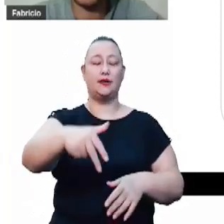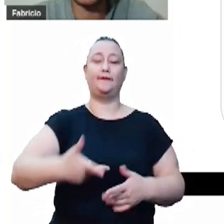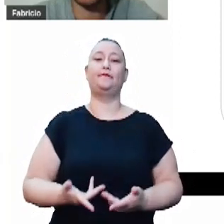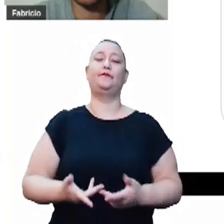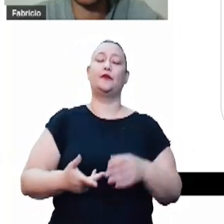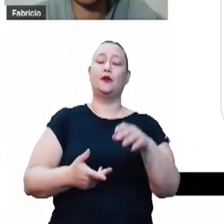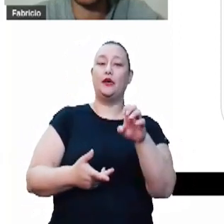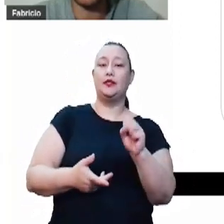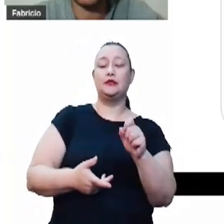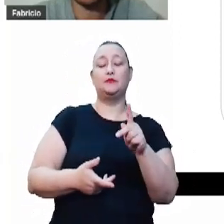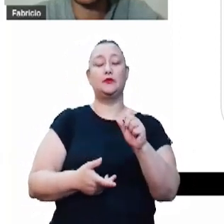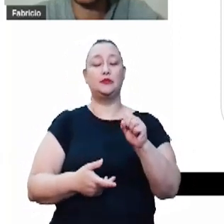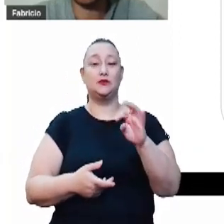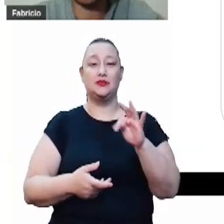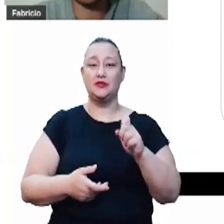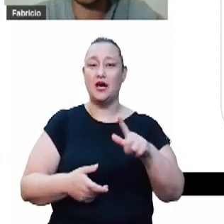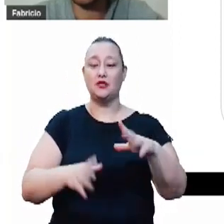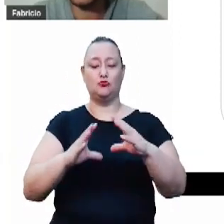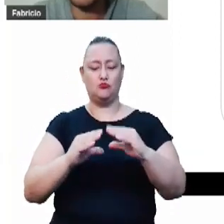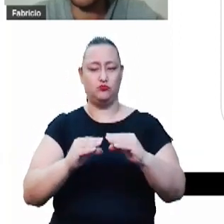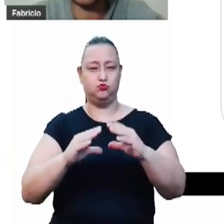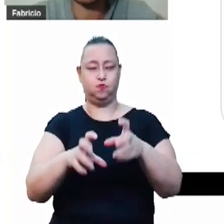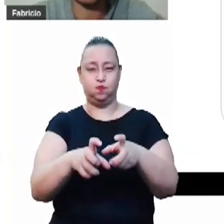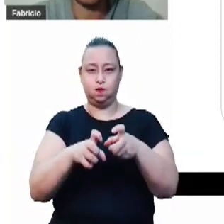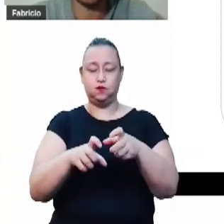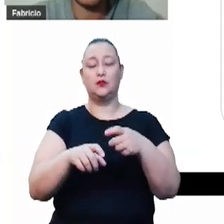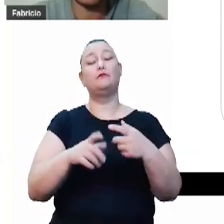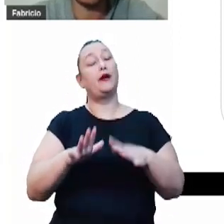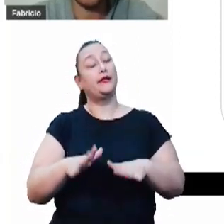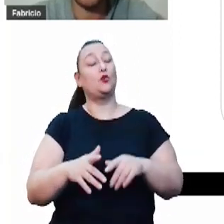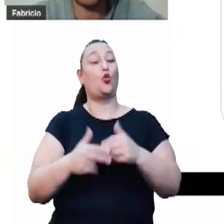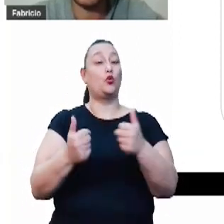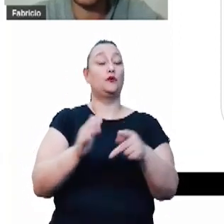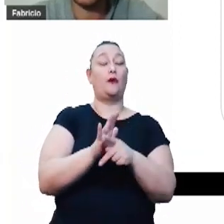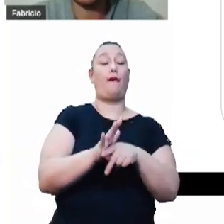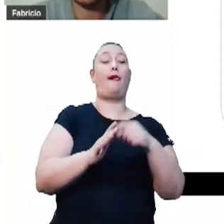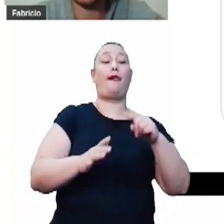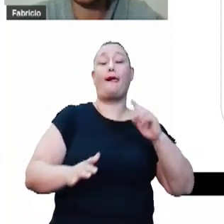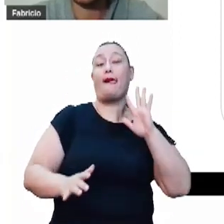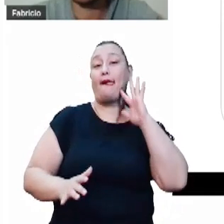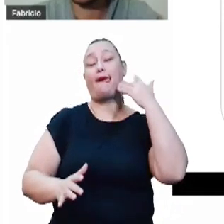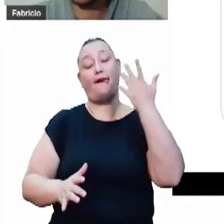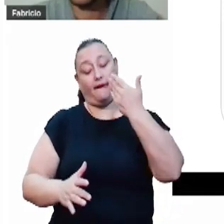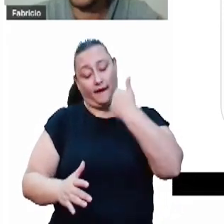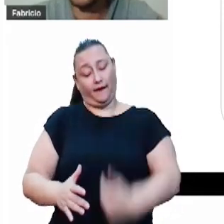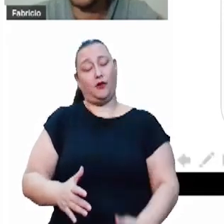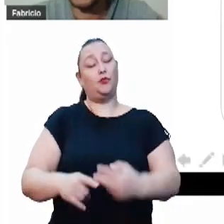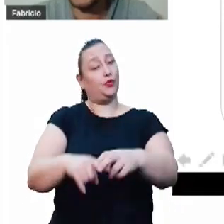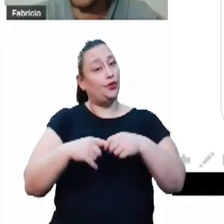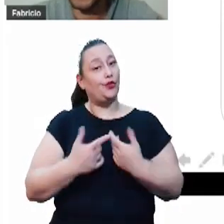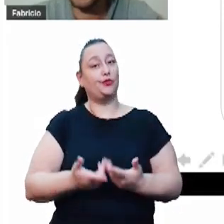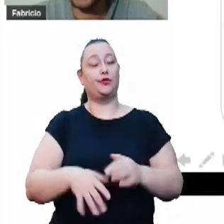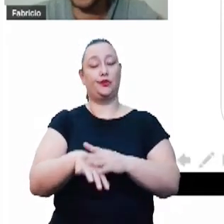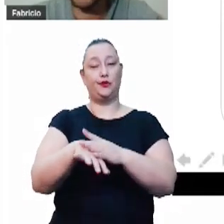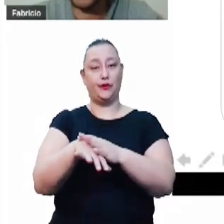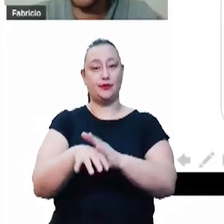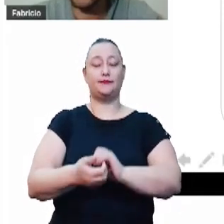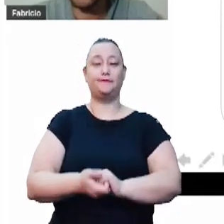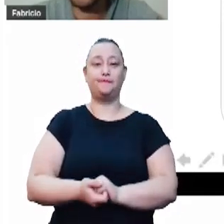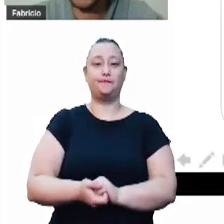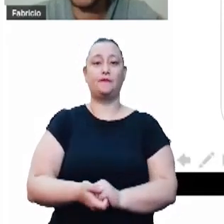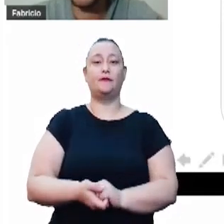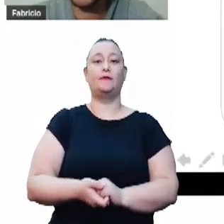com a contração do músculo, mas são algumas consequências que acontecem por conta disso e por conta da doença também.